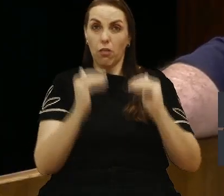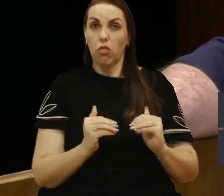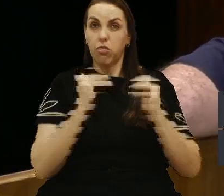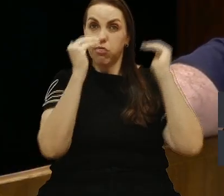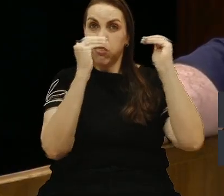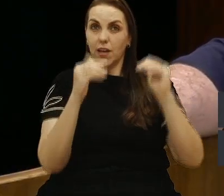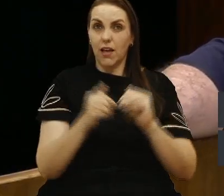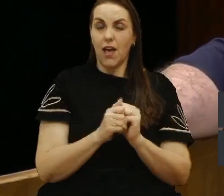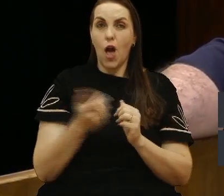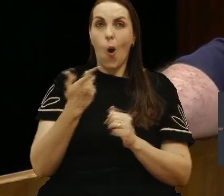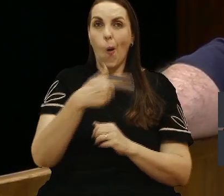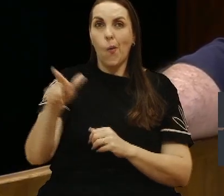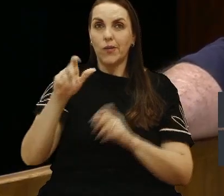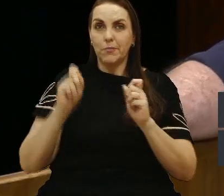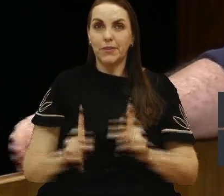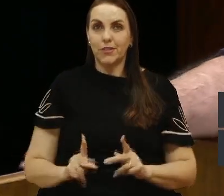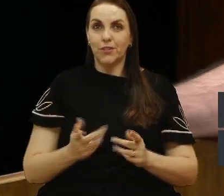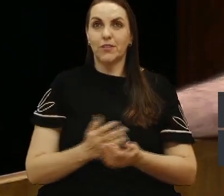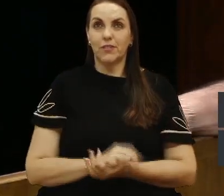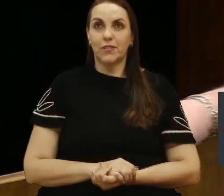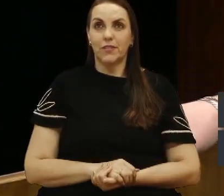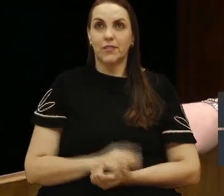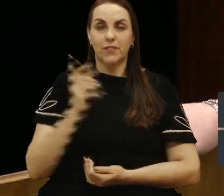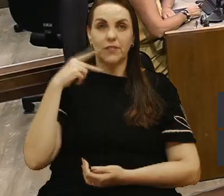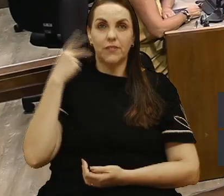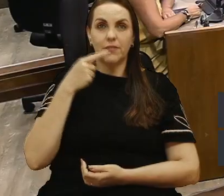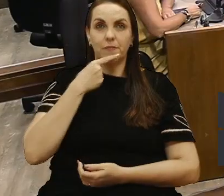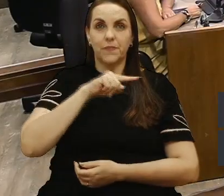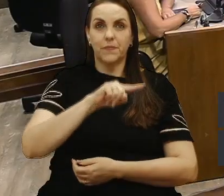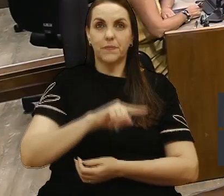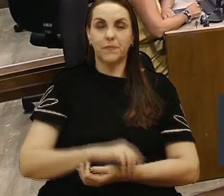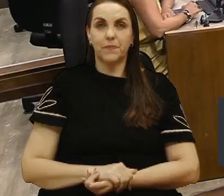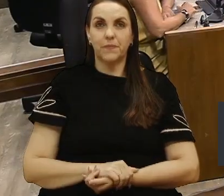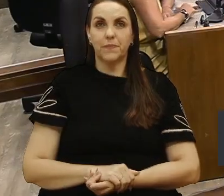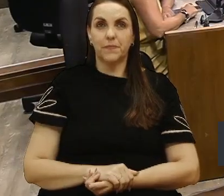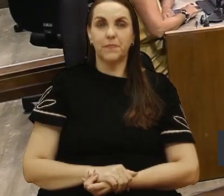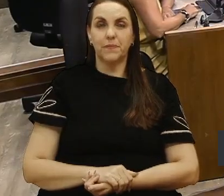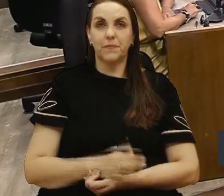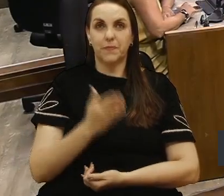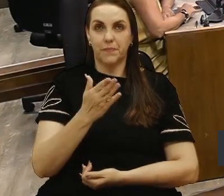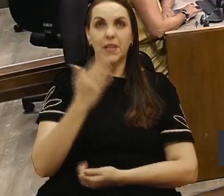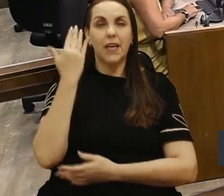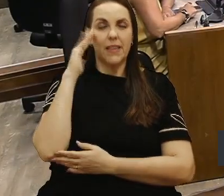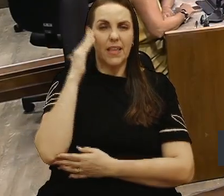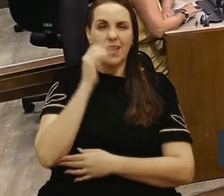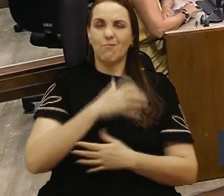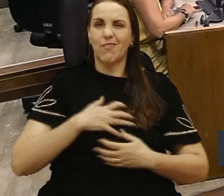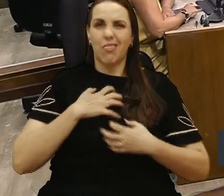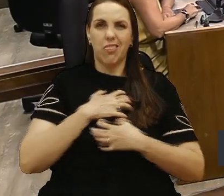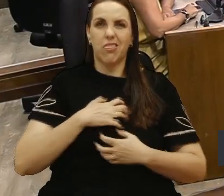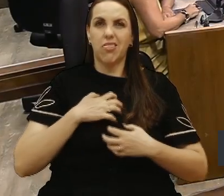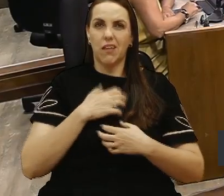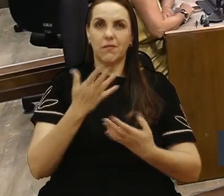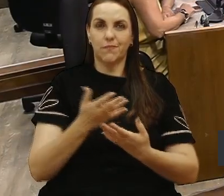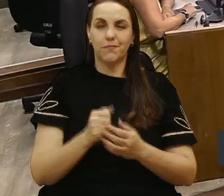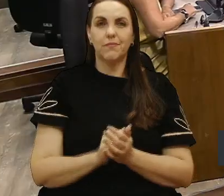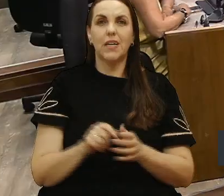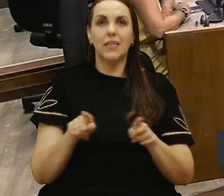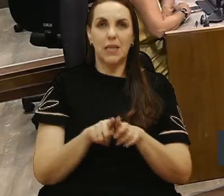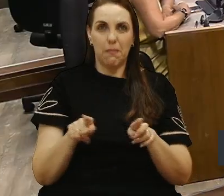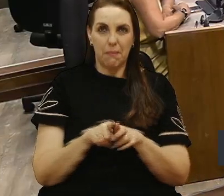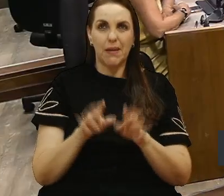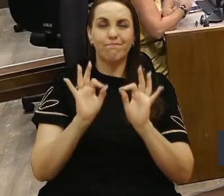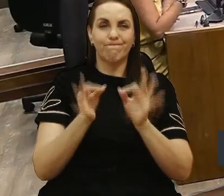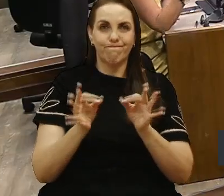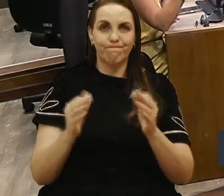dos outros. Sua parte, vereador Caleb. Vereador Bortola, nós entendemos essa insatisfação e compartilho com o senhor ano passado. Eu lembro,